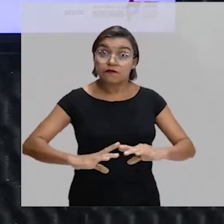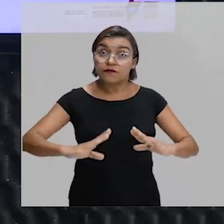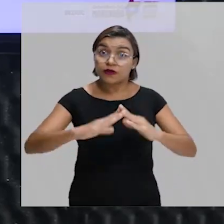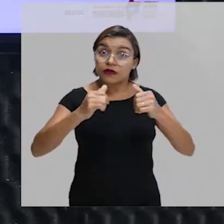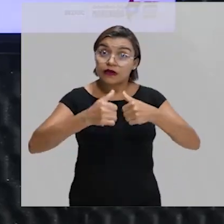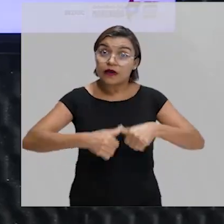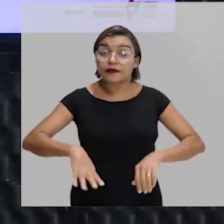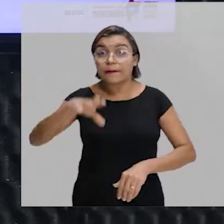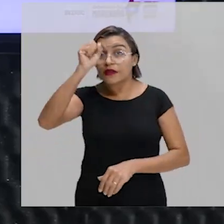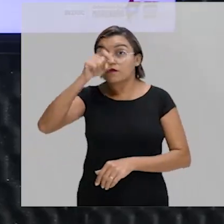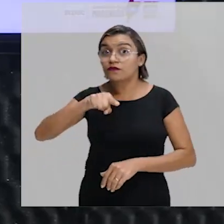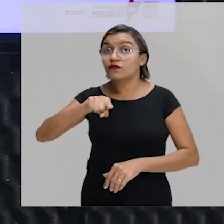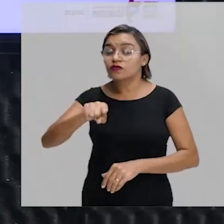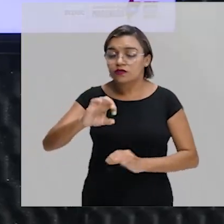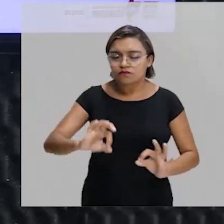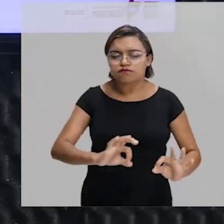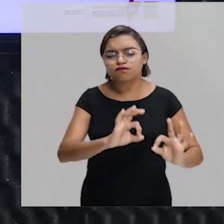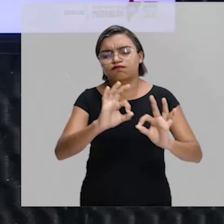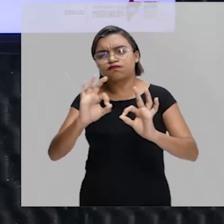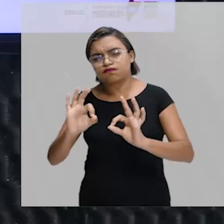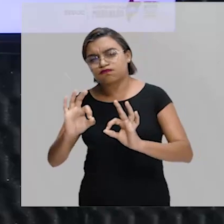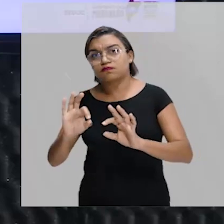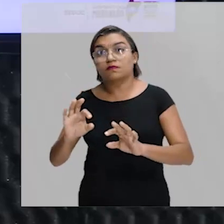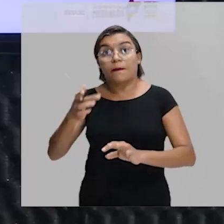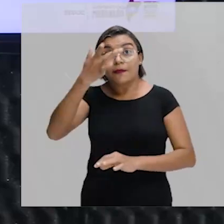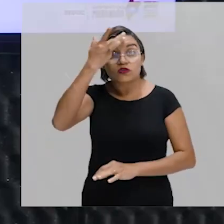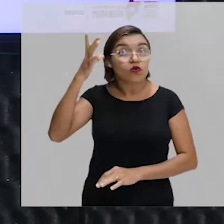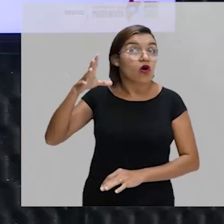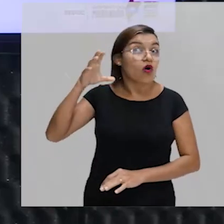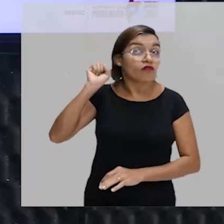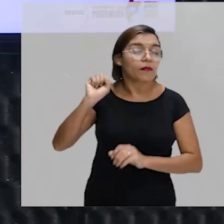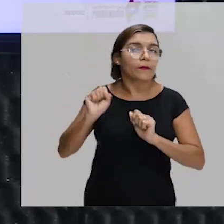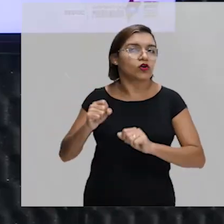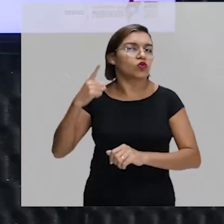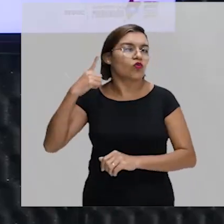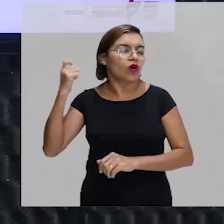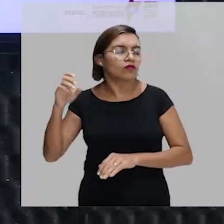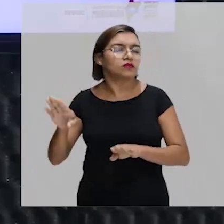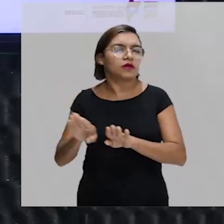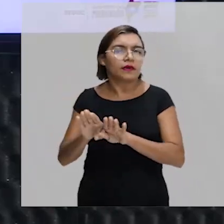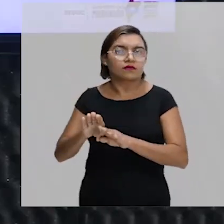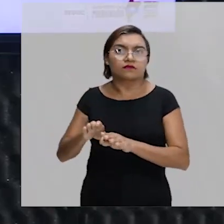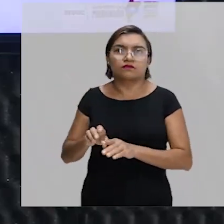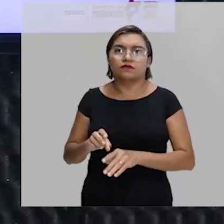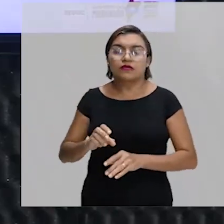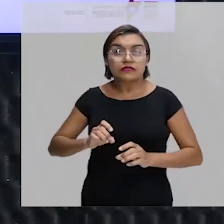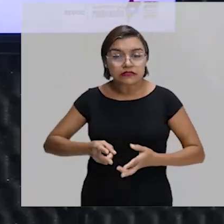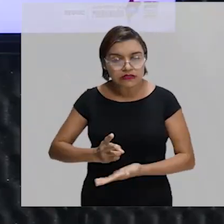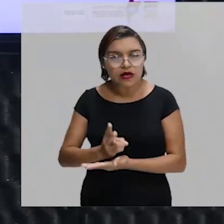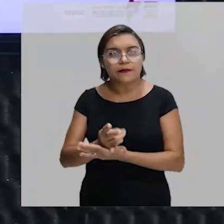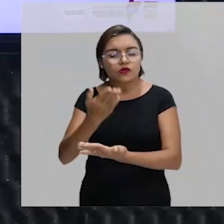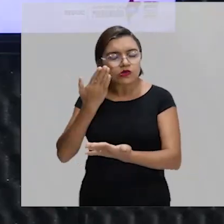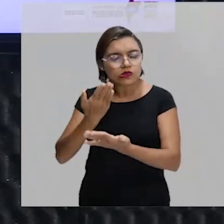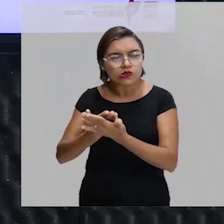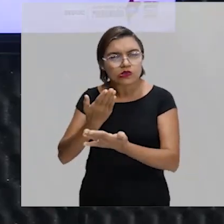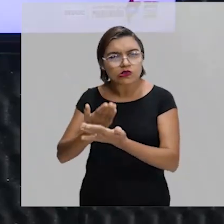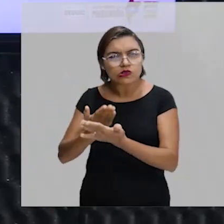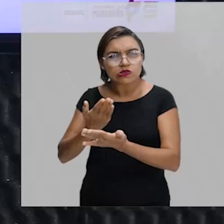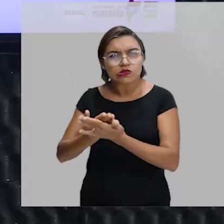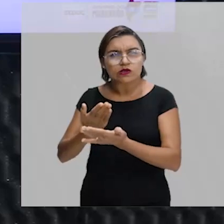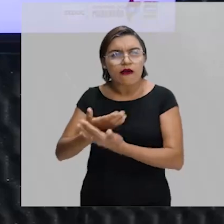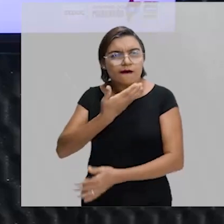onde você acompanha audioaulas, tá? E com isso você não fica perdendo tempo e estuda